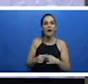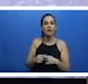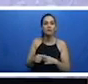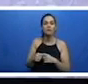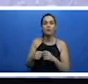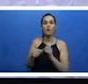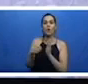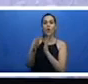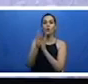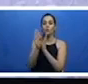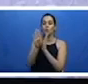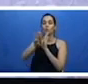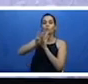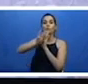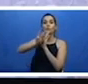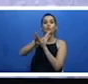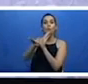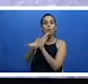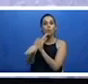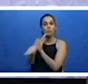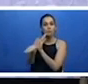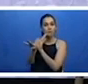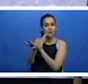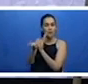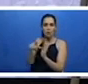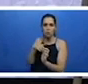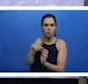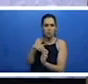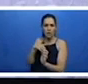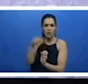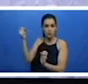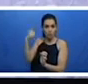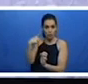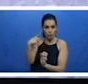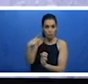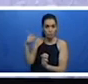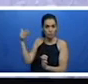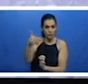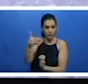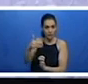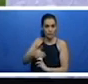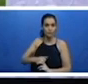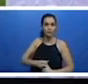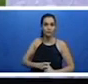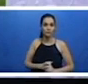sombreados, úmidos, não incide sol direto, geralmente muito escondidos.